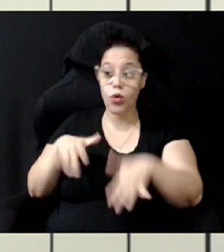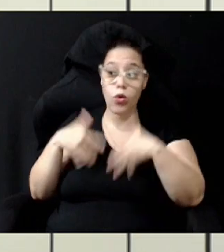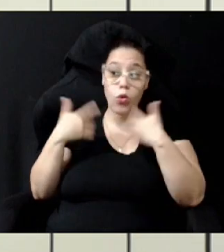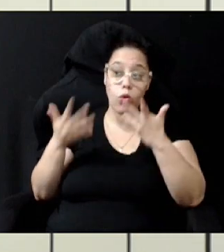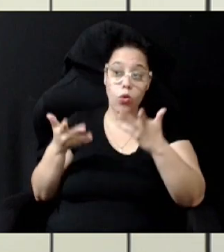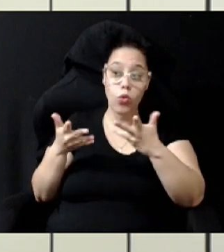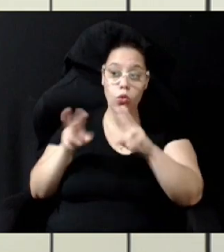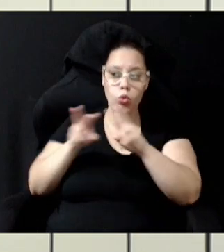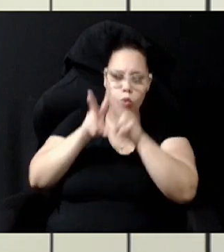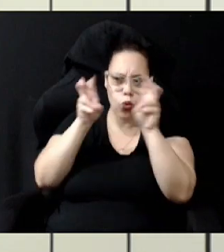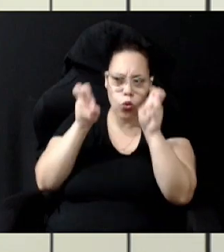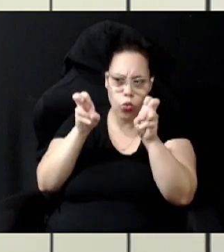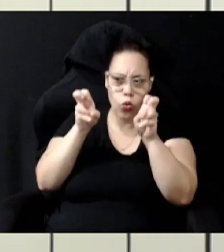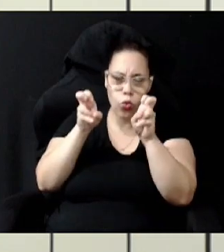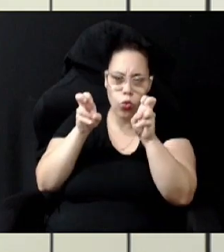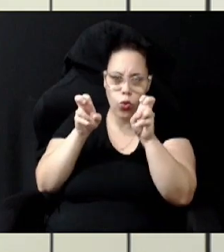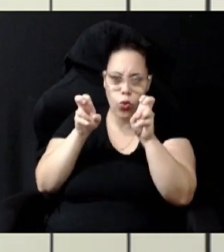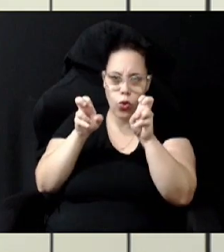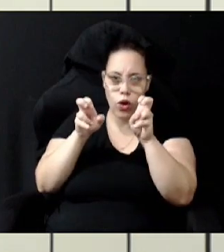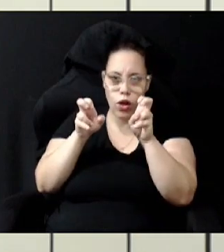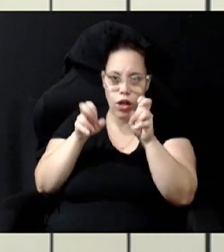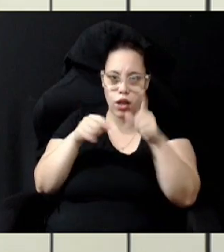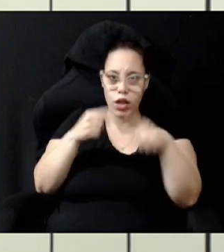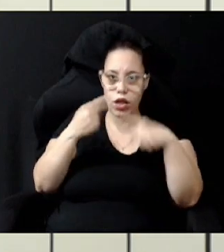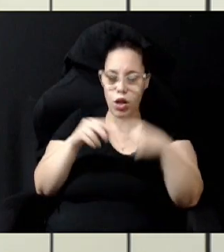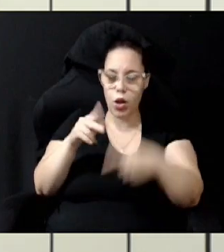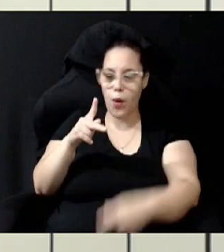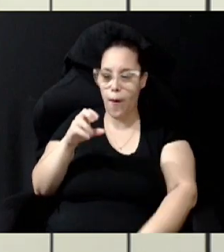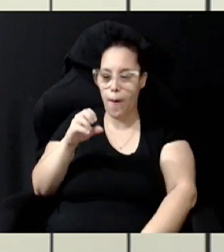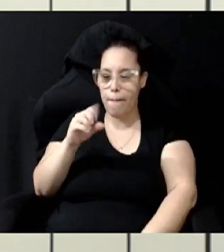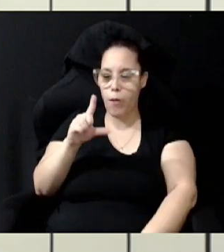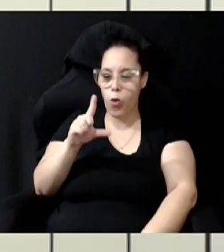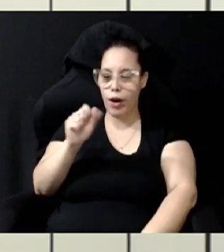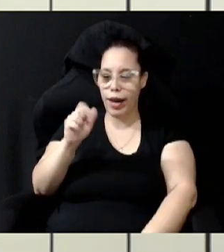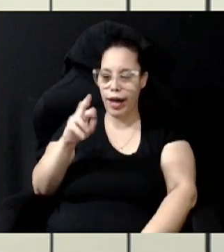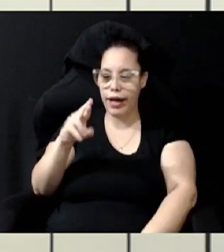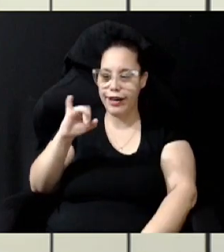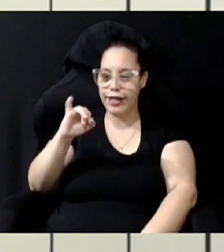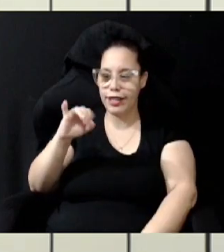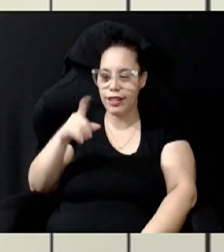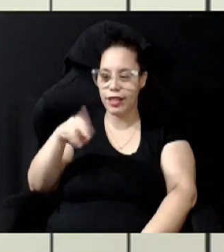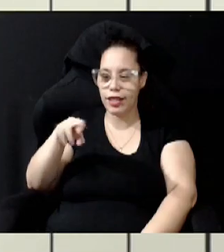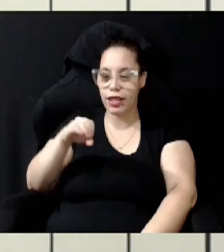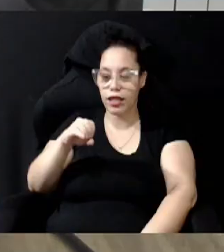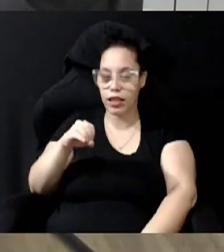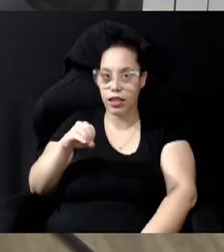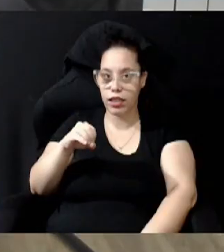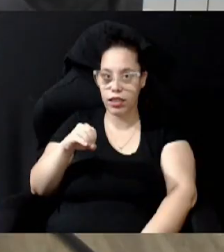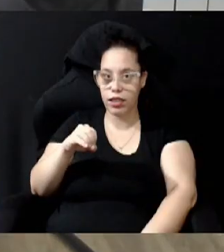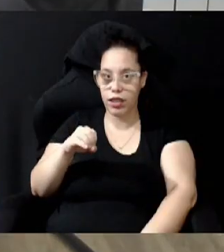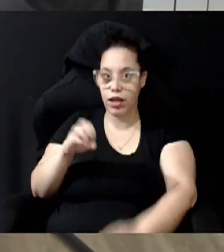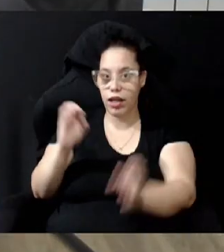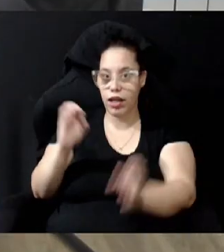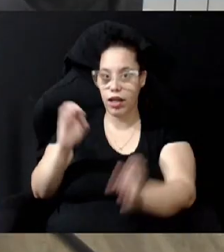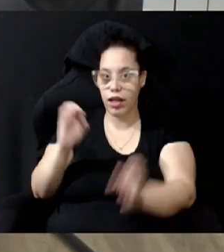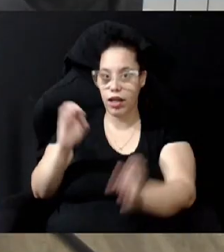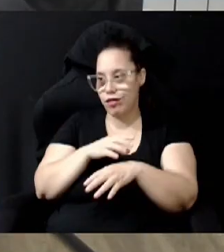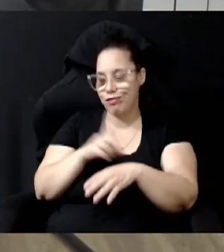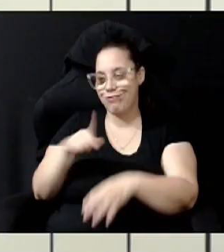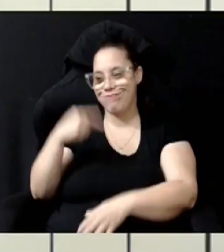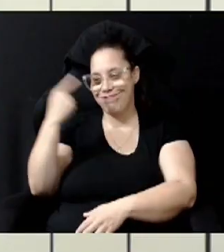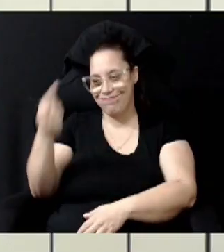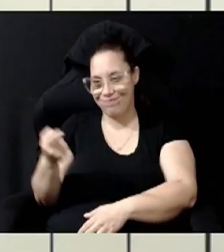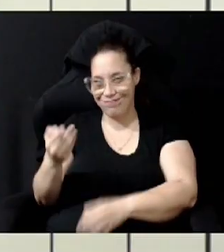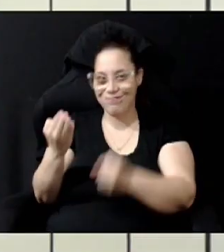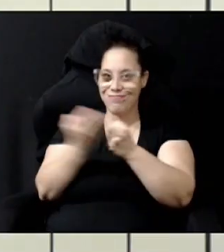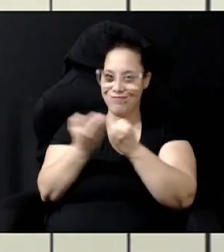é a tal polarização da política, o seu humor vai a zero. Daqui a pouquinho, depois do